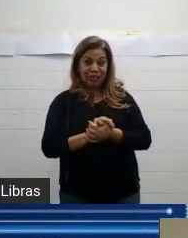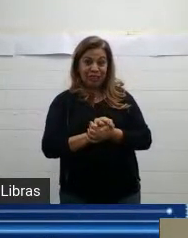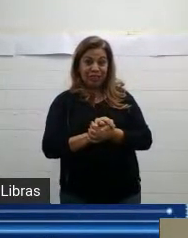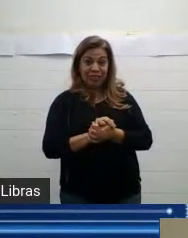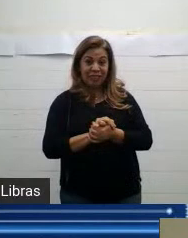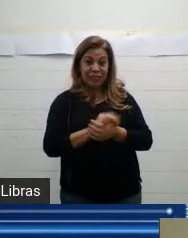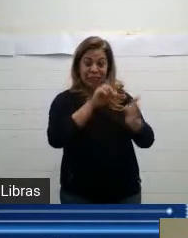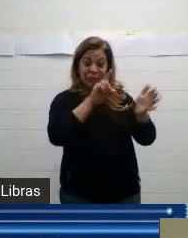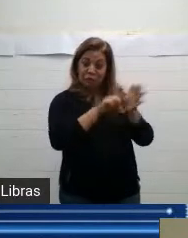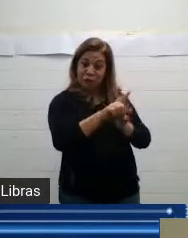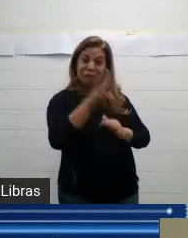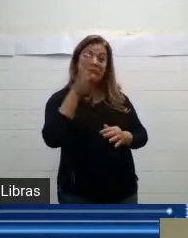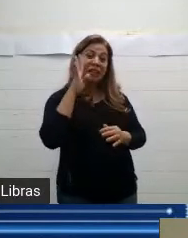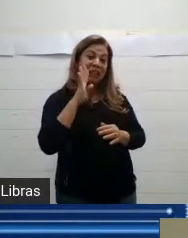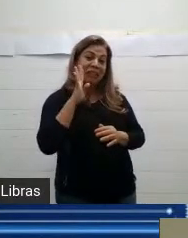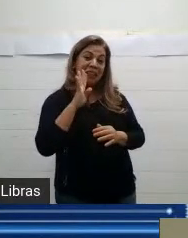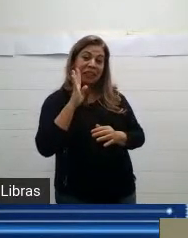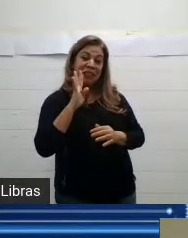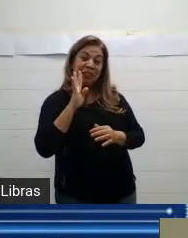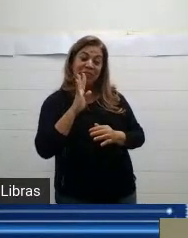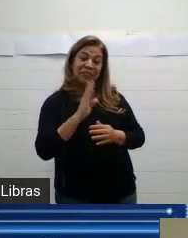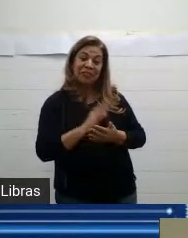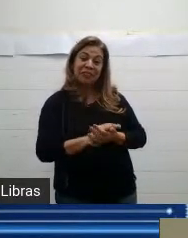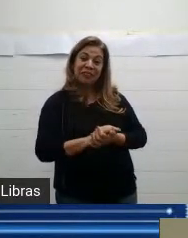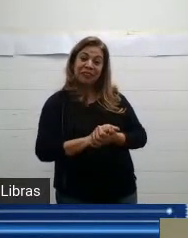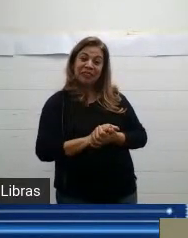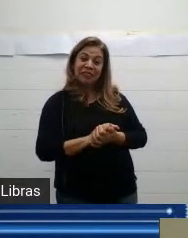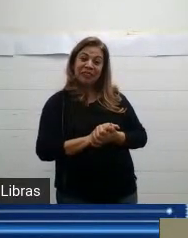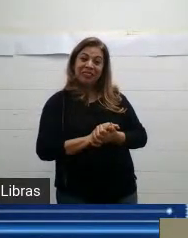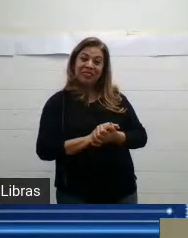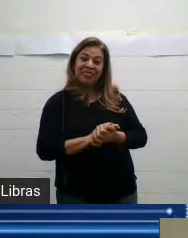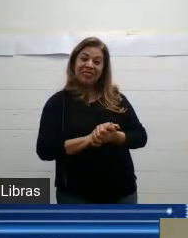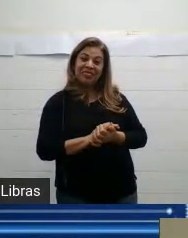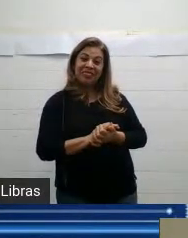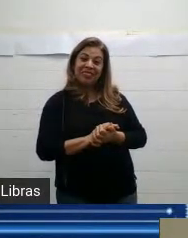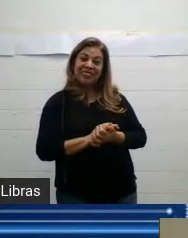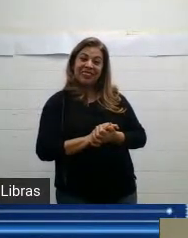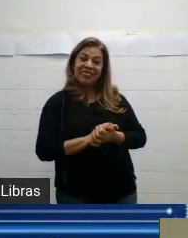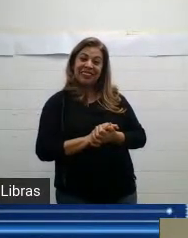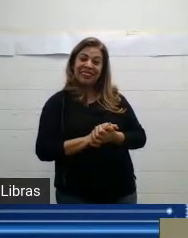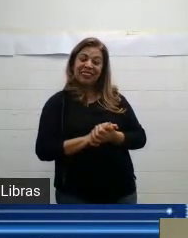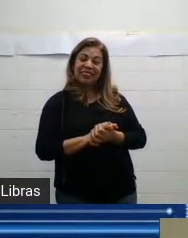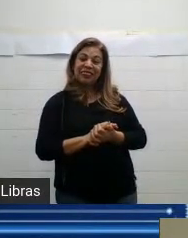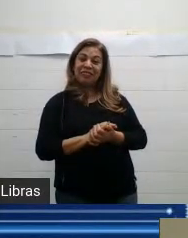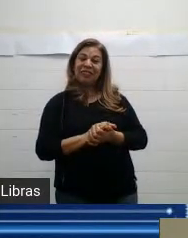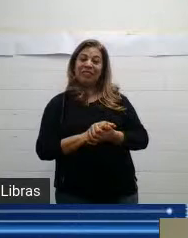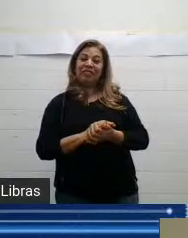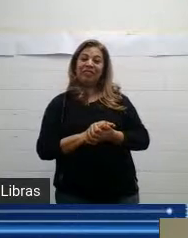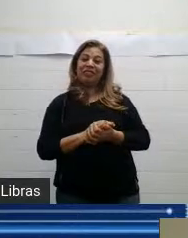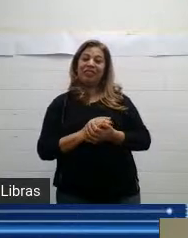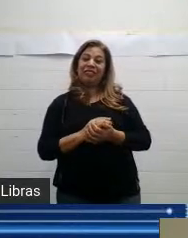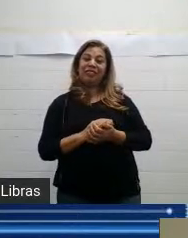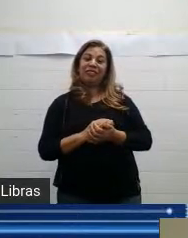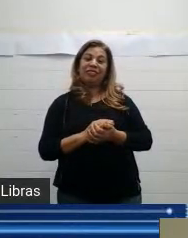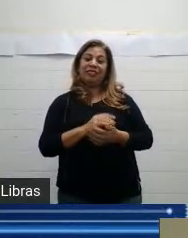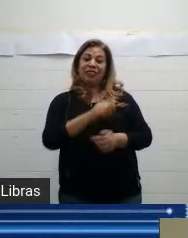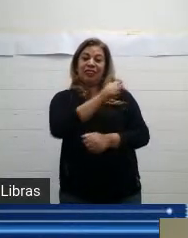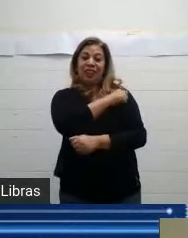uma pergunta legal para a gente poder também, para os nossos alunos e alunos também que a gente tem aqui